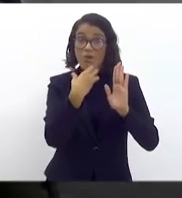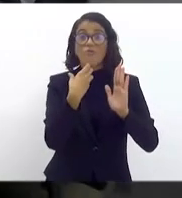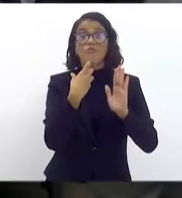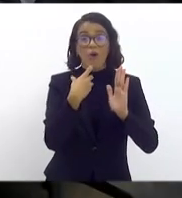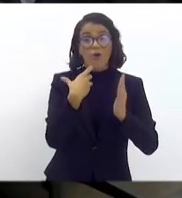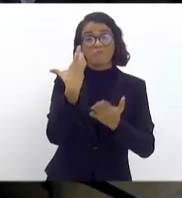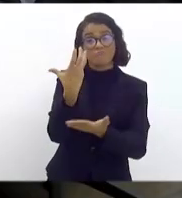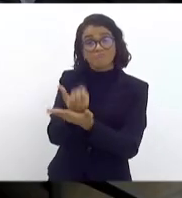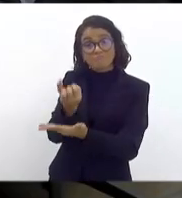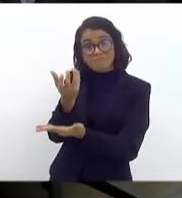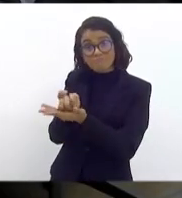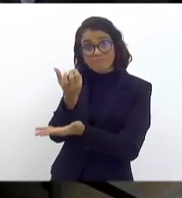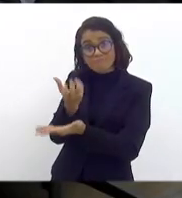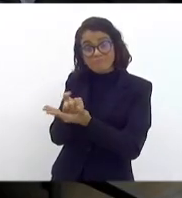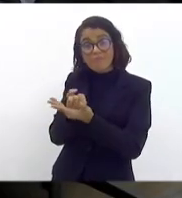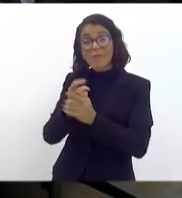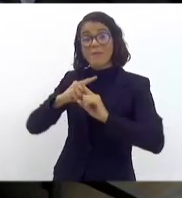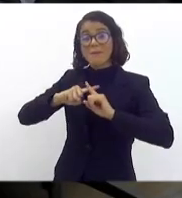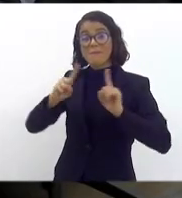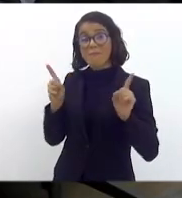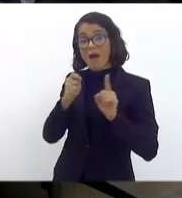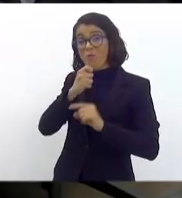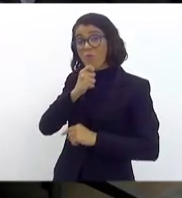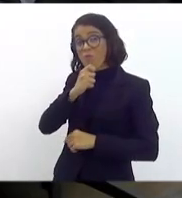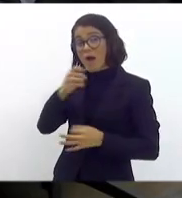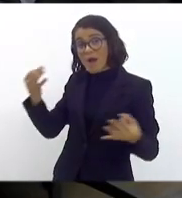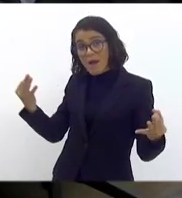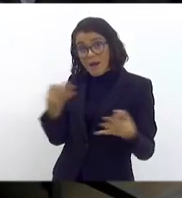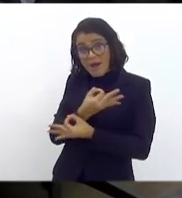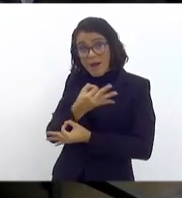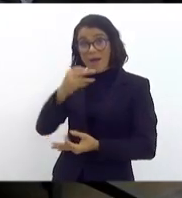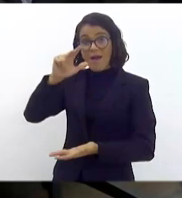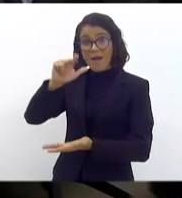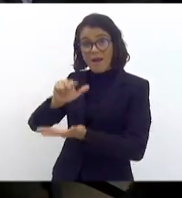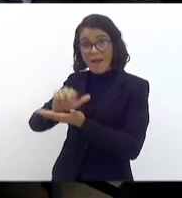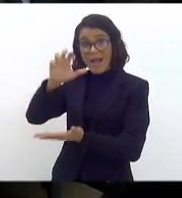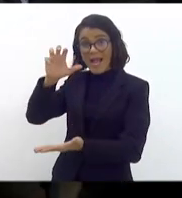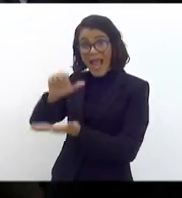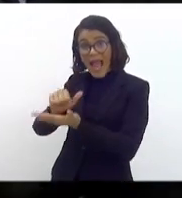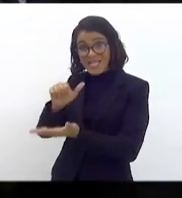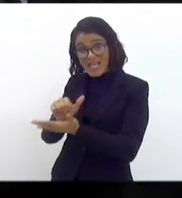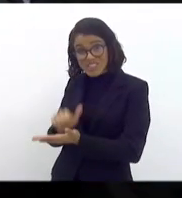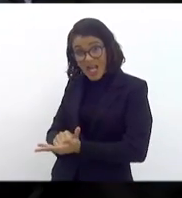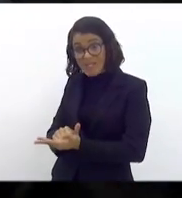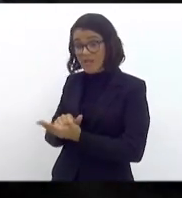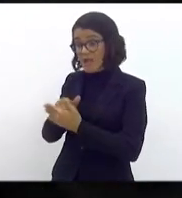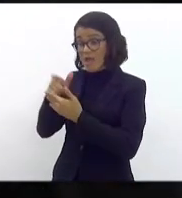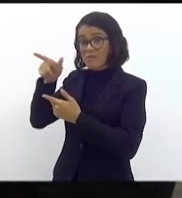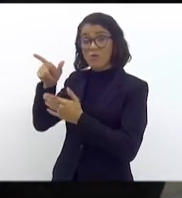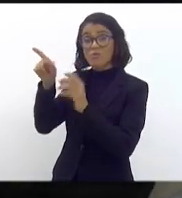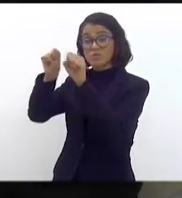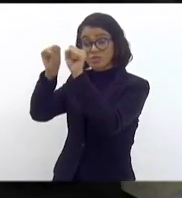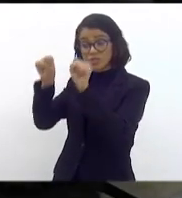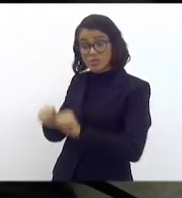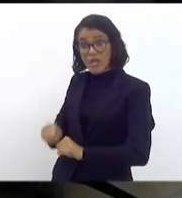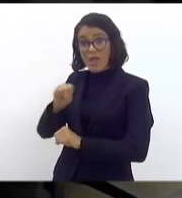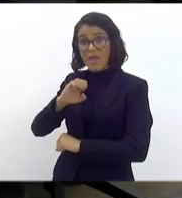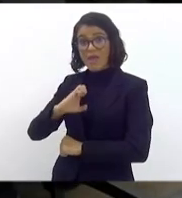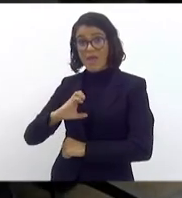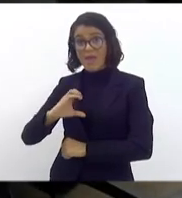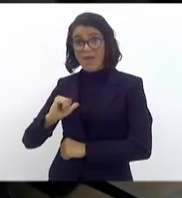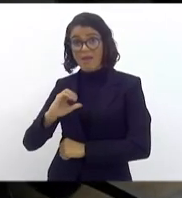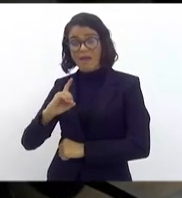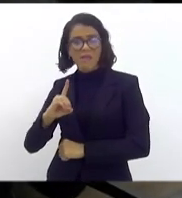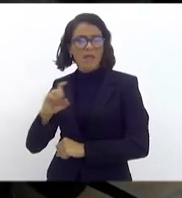captado, mas não estiver corretamente cadastrado na base de dados do ECAD, torna-se